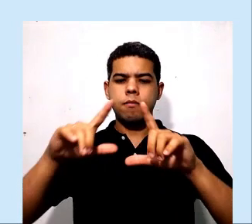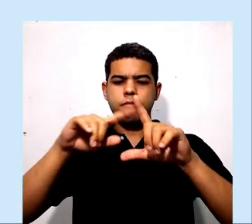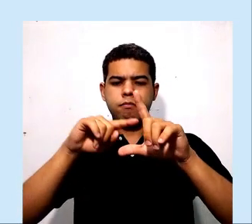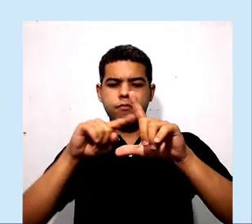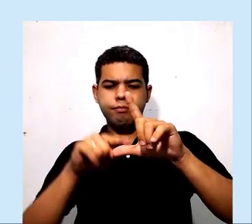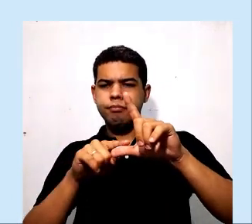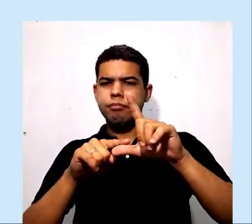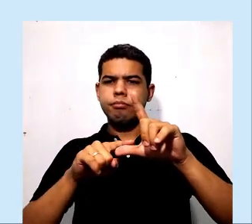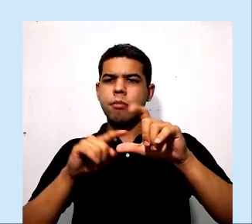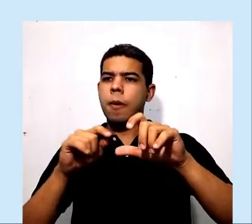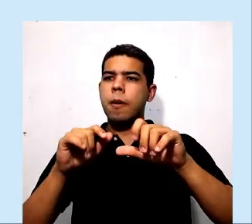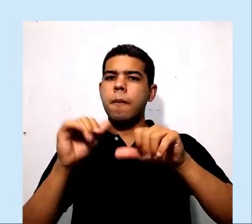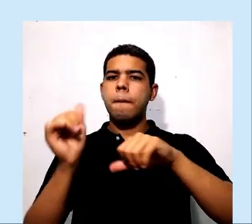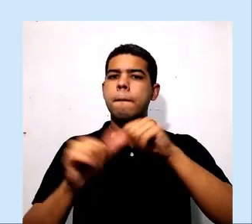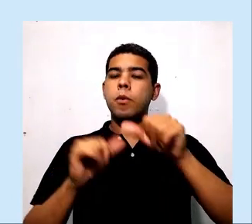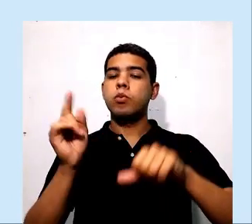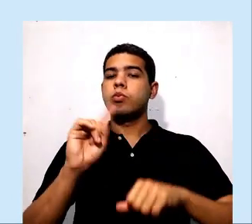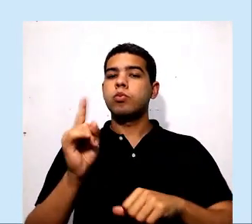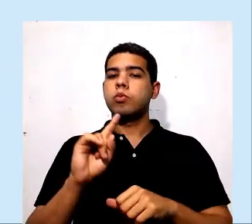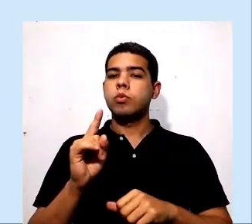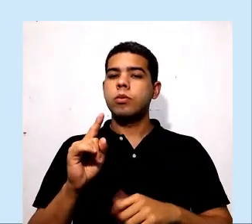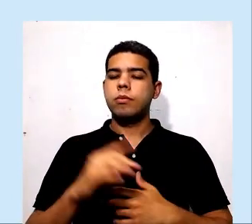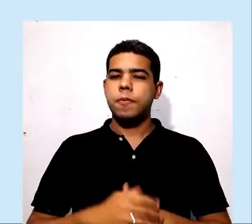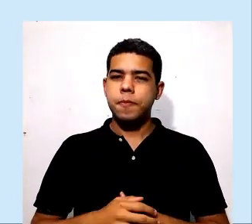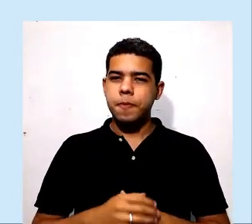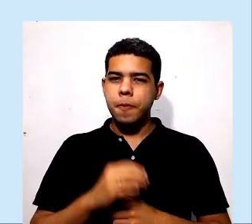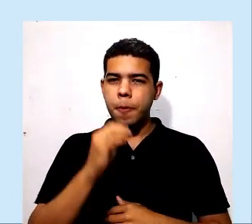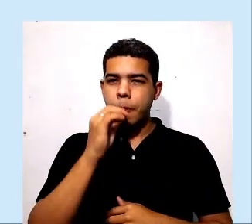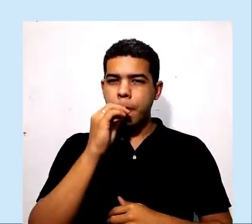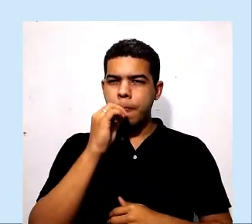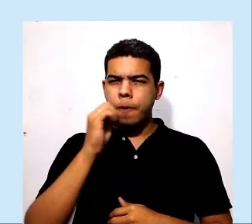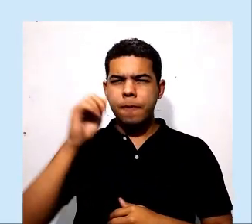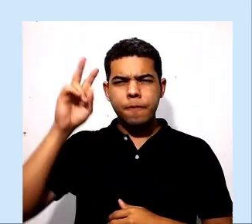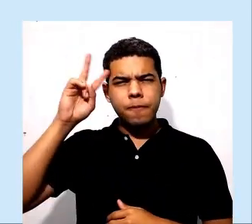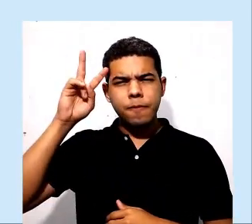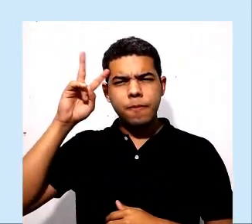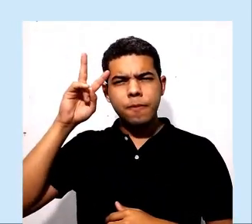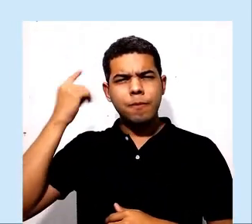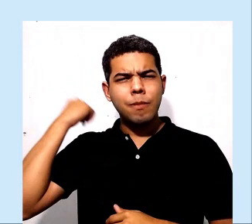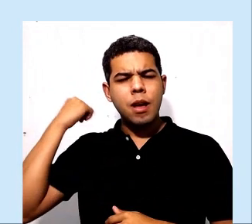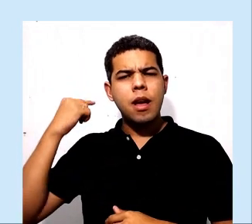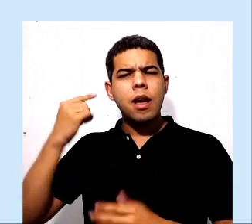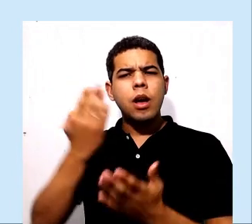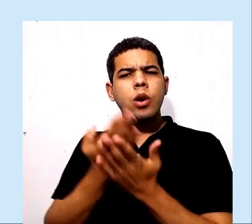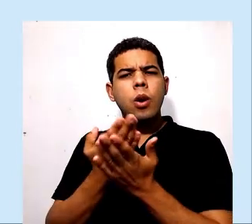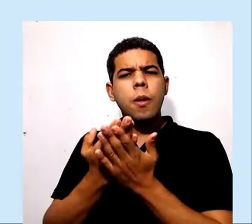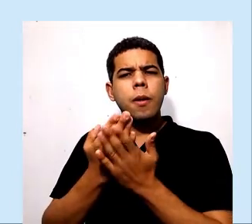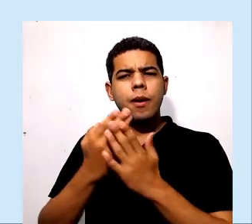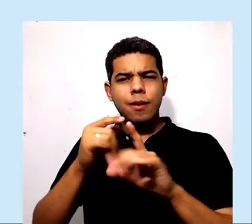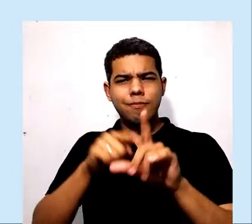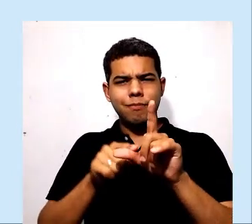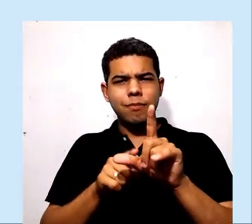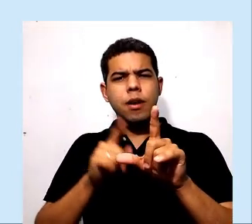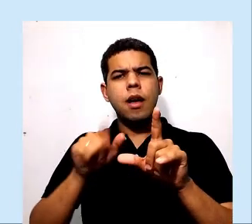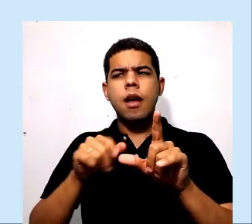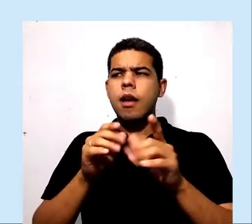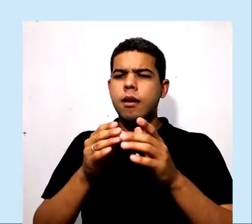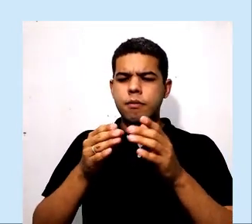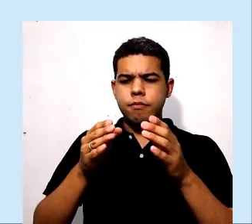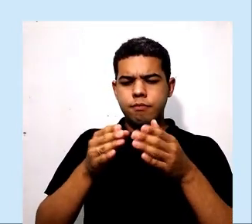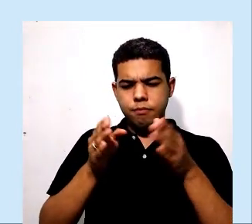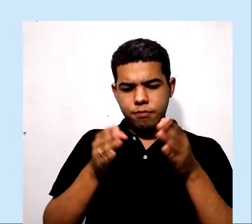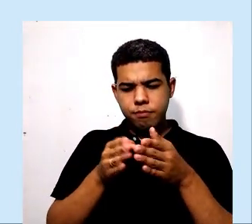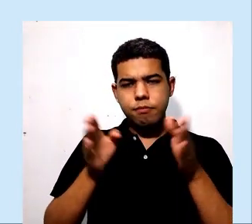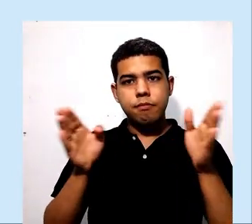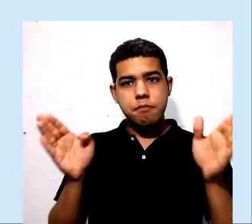vão mudar. Então, se tem um ângulo, não vai mudar. Lembra da aula do ângulo que a gente viu? Então, é a abertura